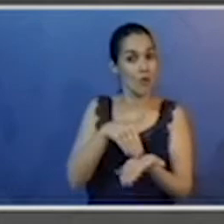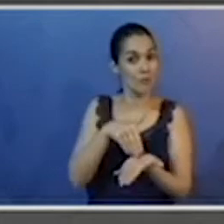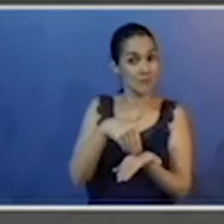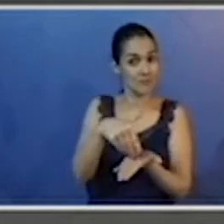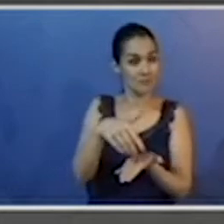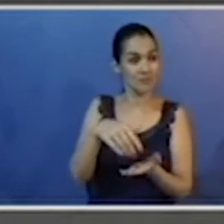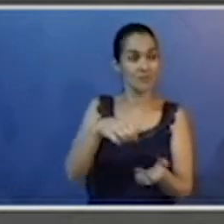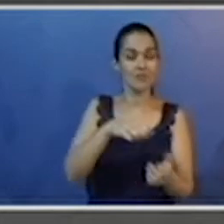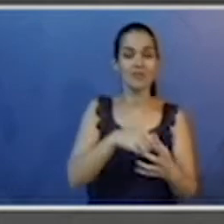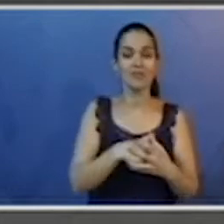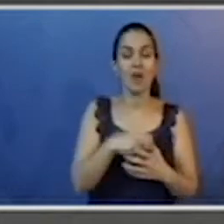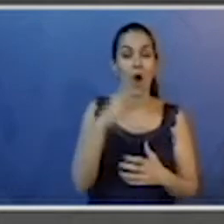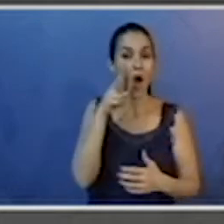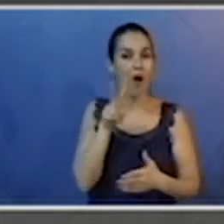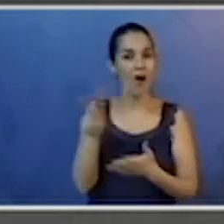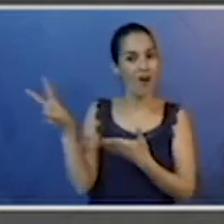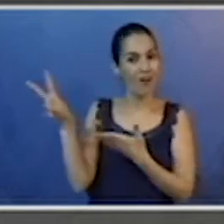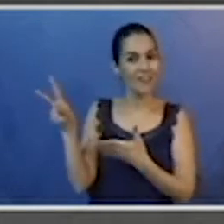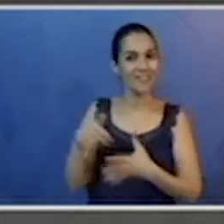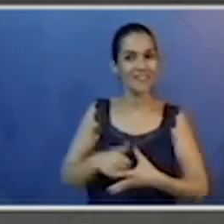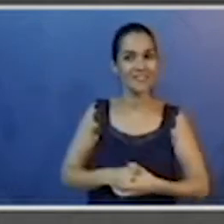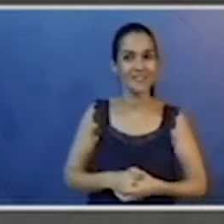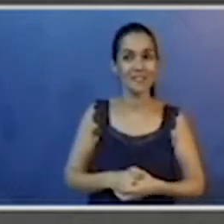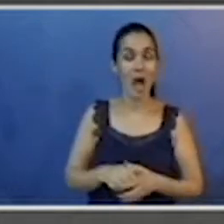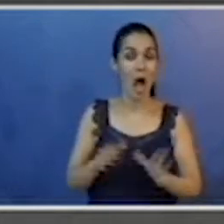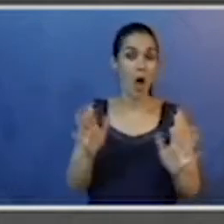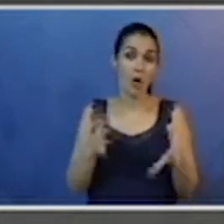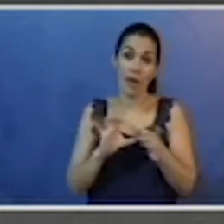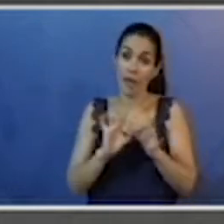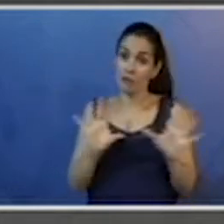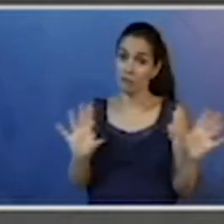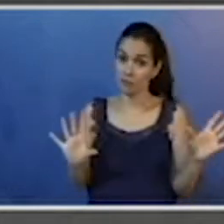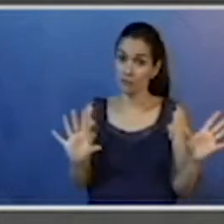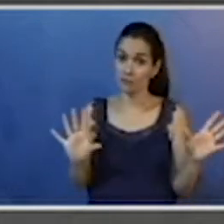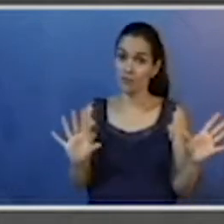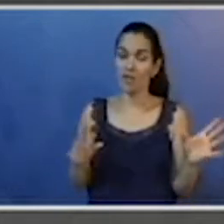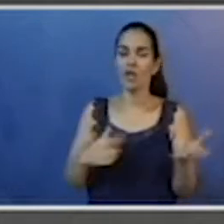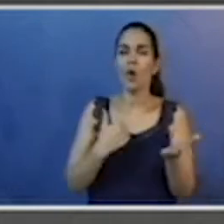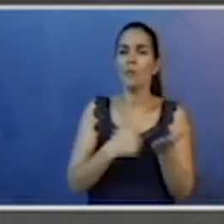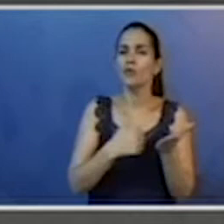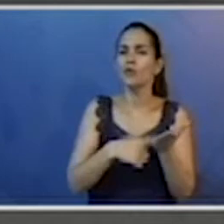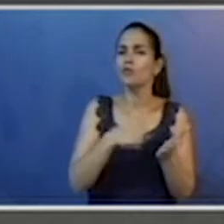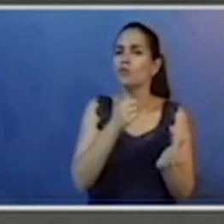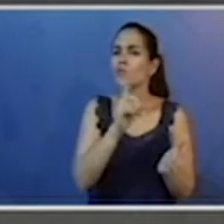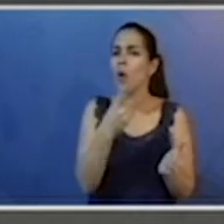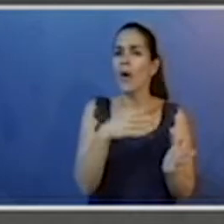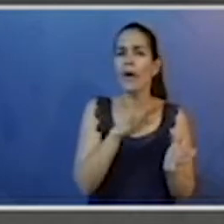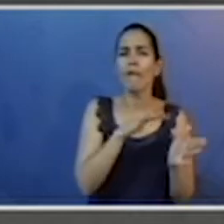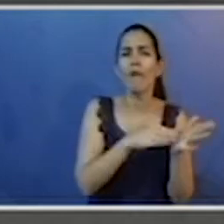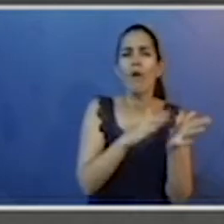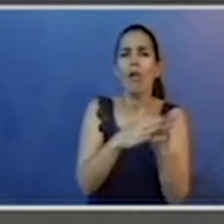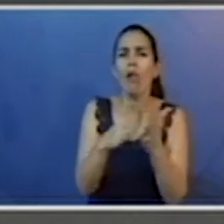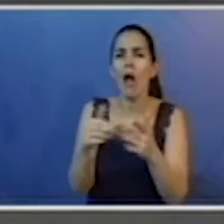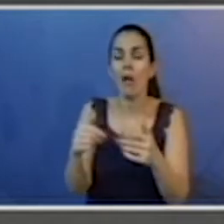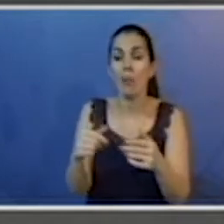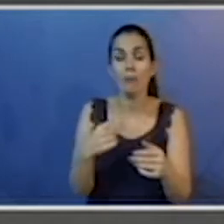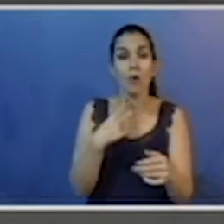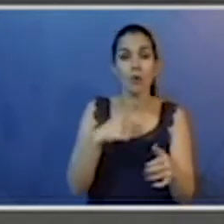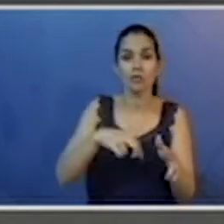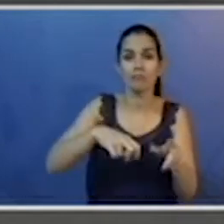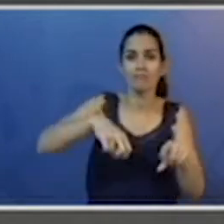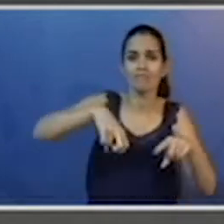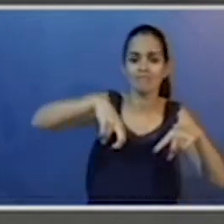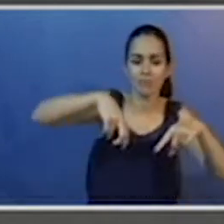tá certo Tá e agora esse começo é livre tá o objetivo é não relaxa nos obstáculos lógico